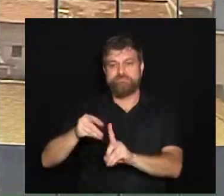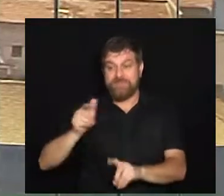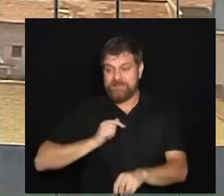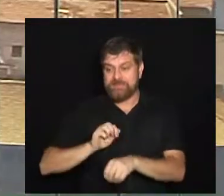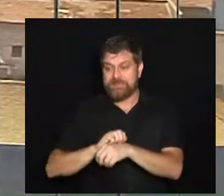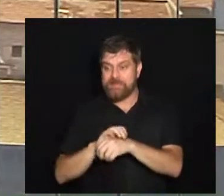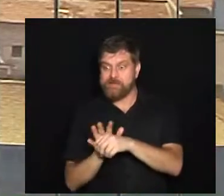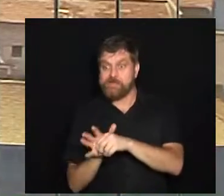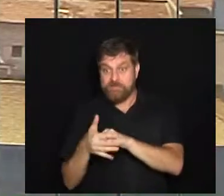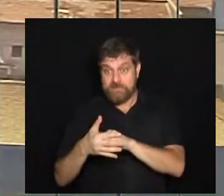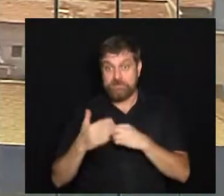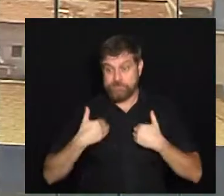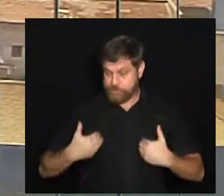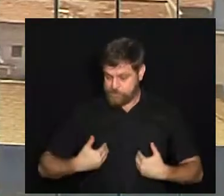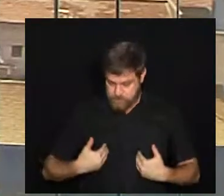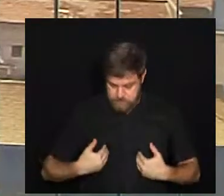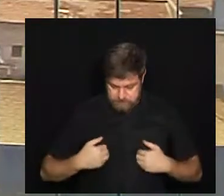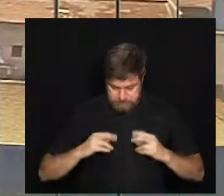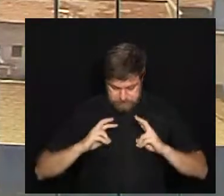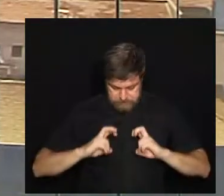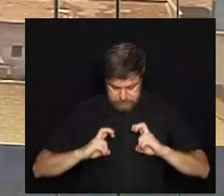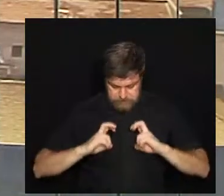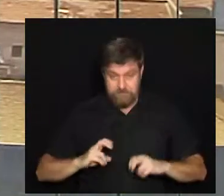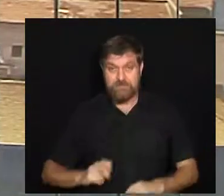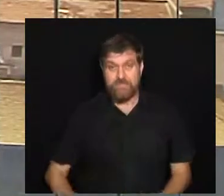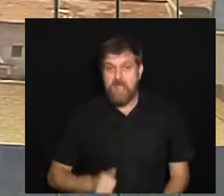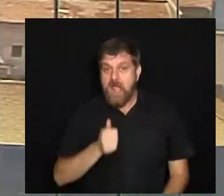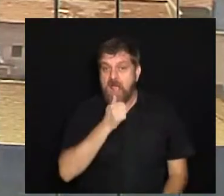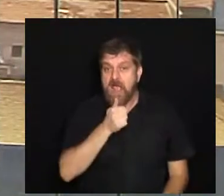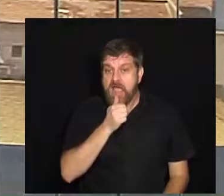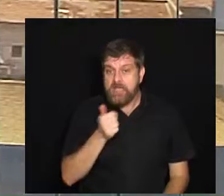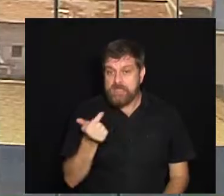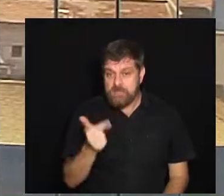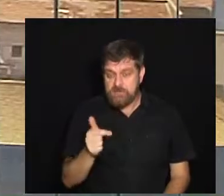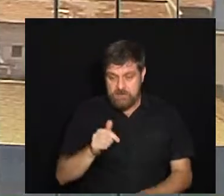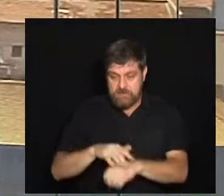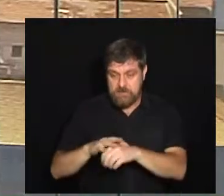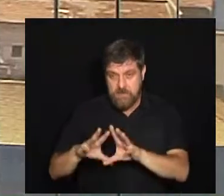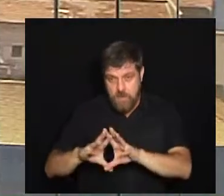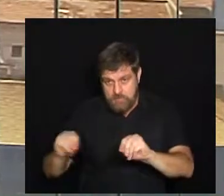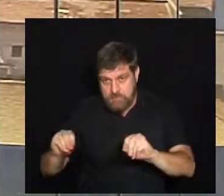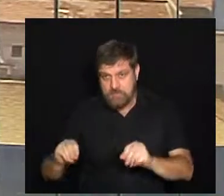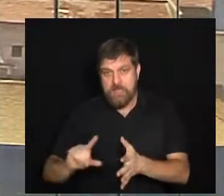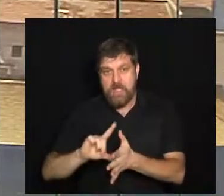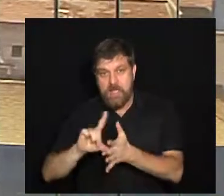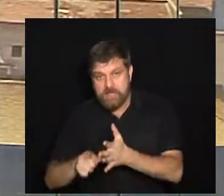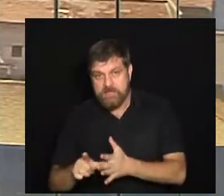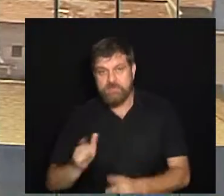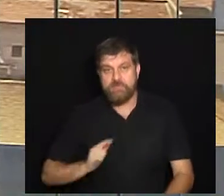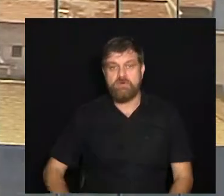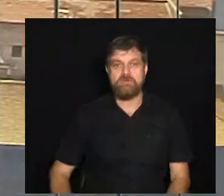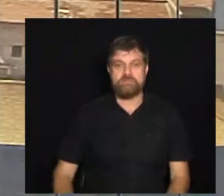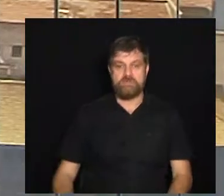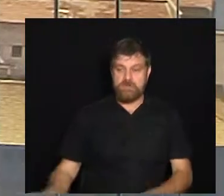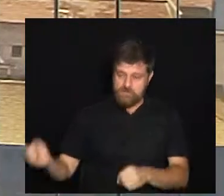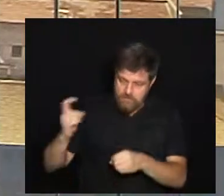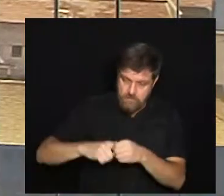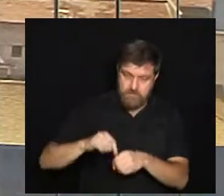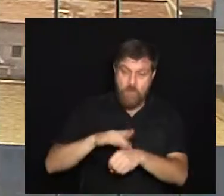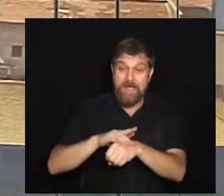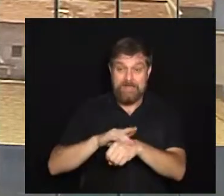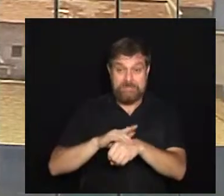presença do vírus nos seus corpos não teve caso ainda de pessoa que se curou e evoluiu com doença novamente